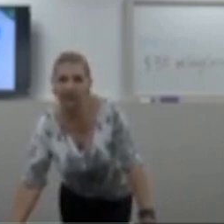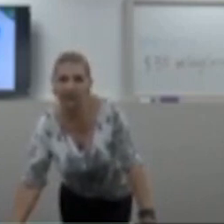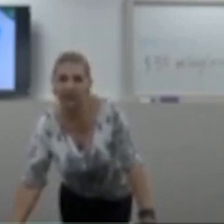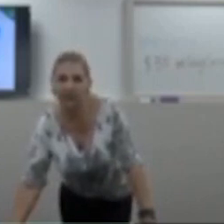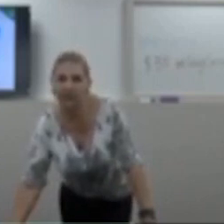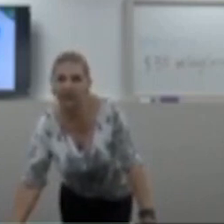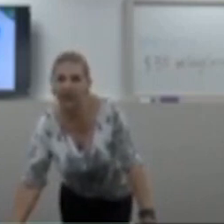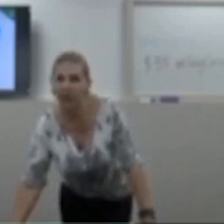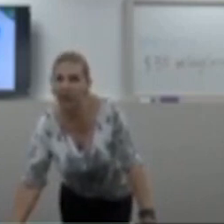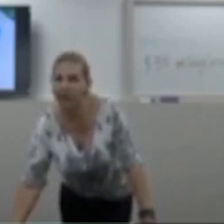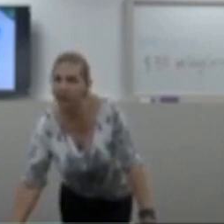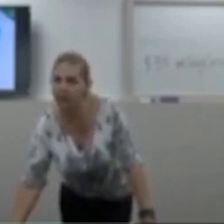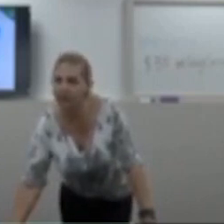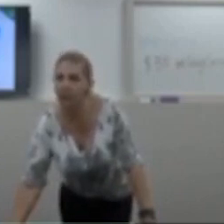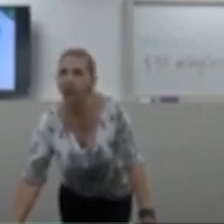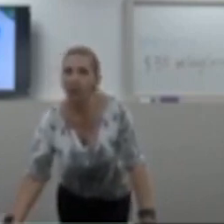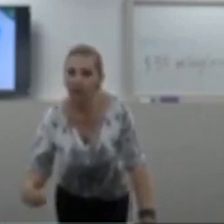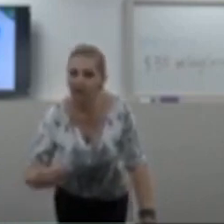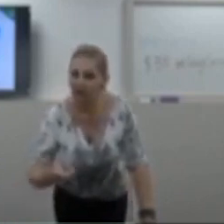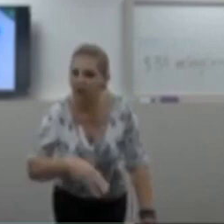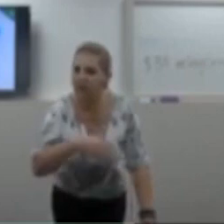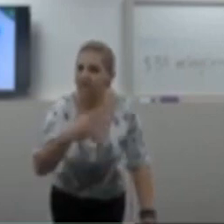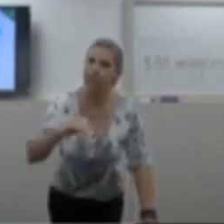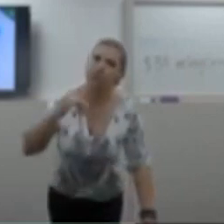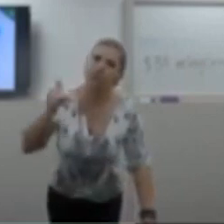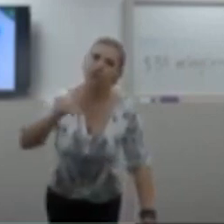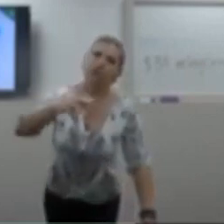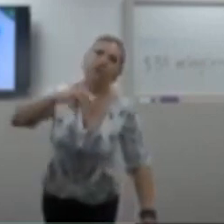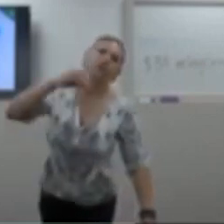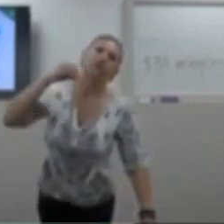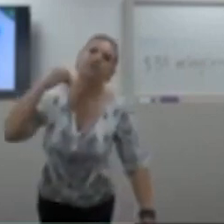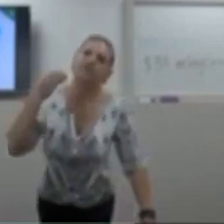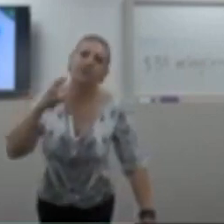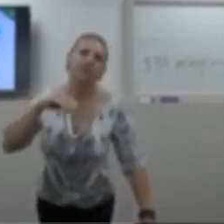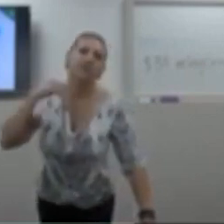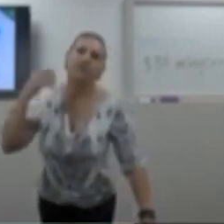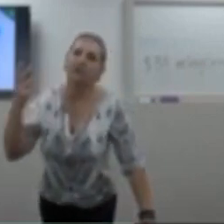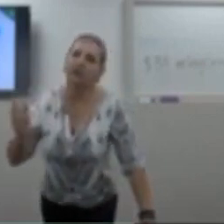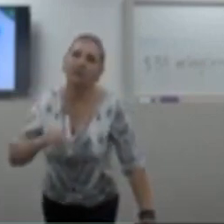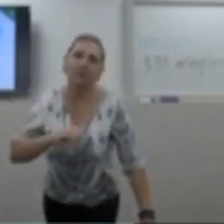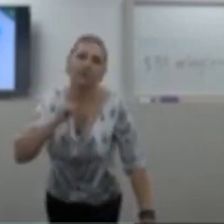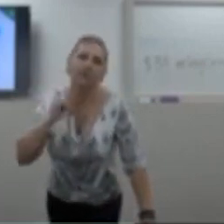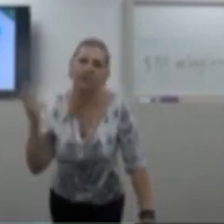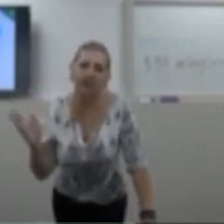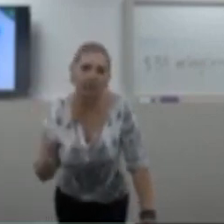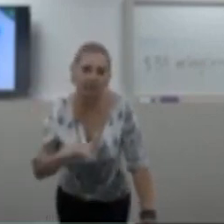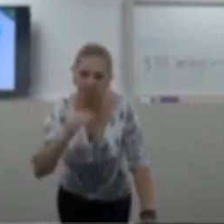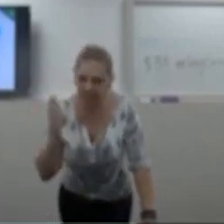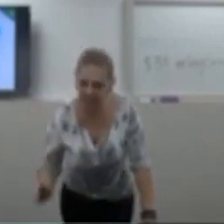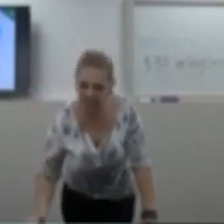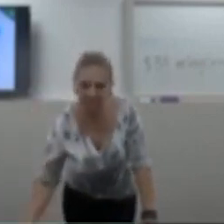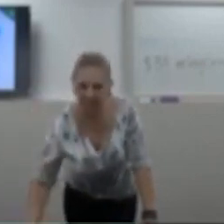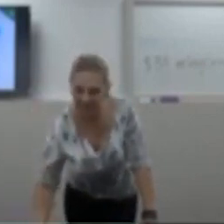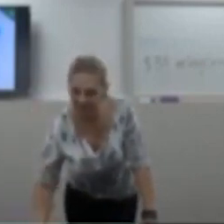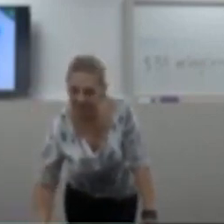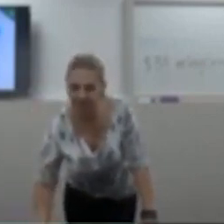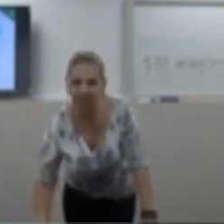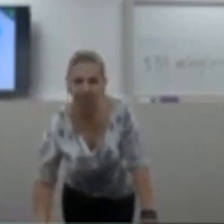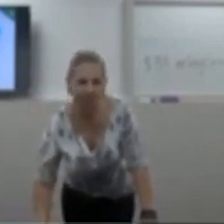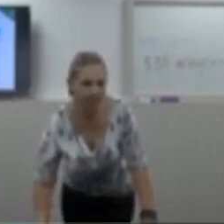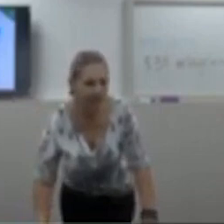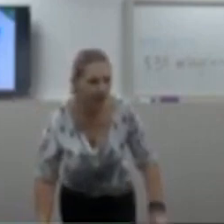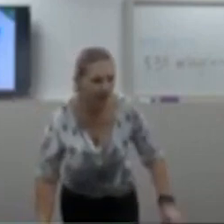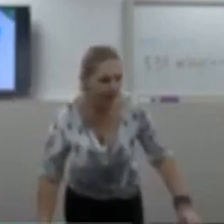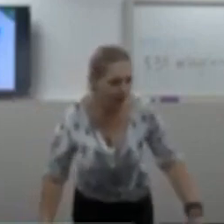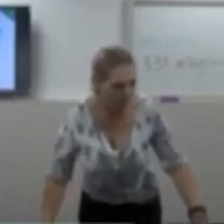os fracionários um terço e tal, coletivo, o que nós já conversamos, dístico, terceto, quarteto, quinteto, enfim,